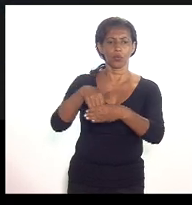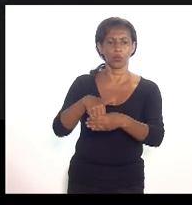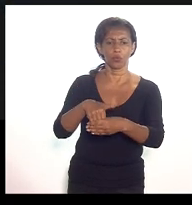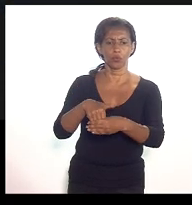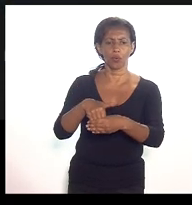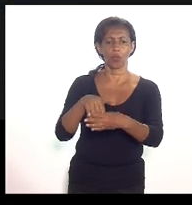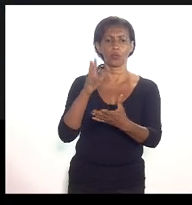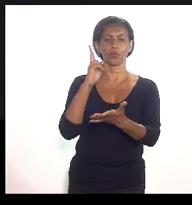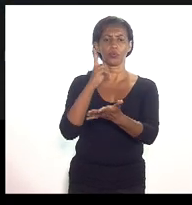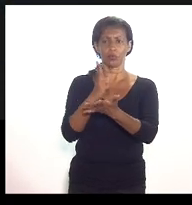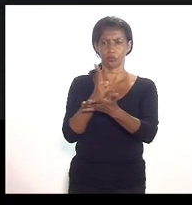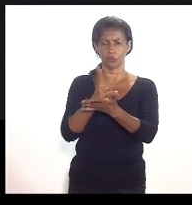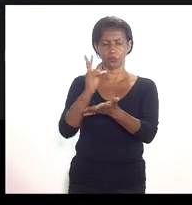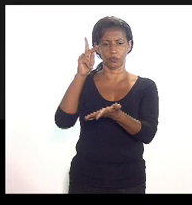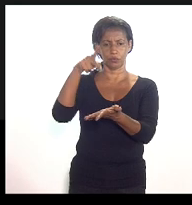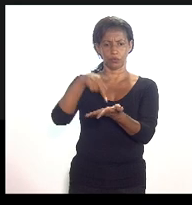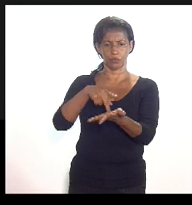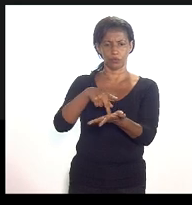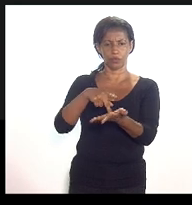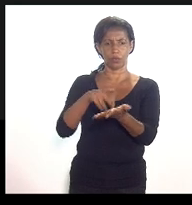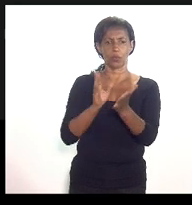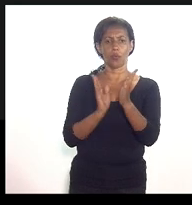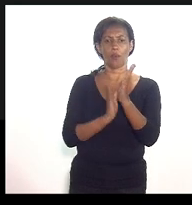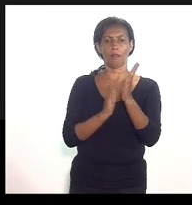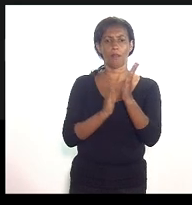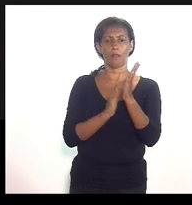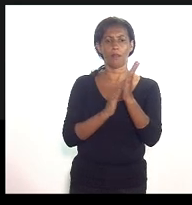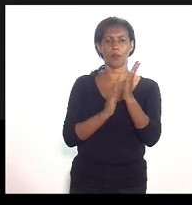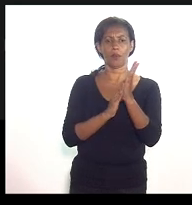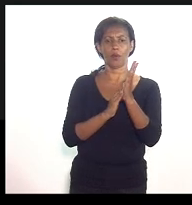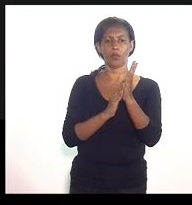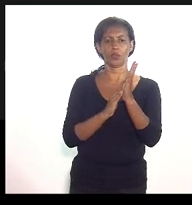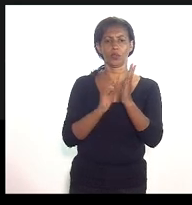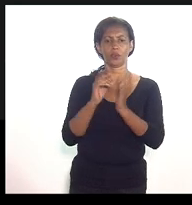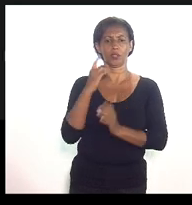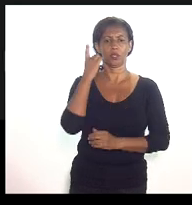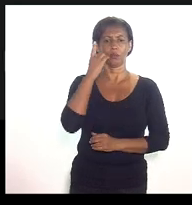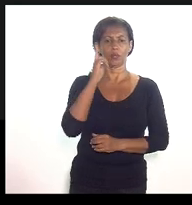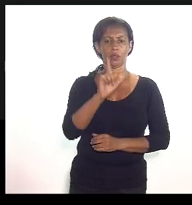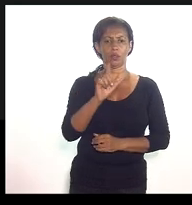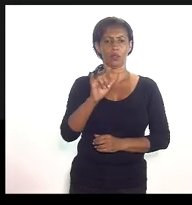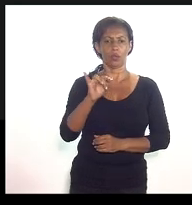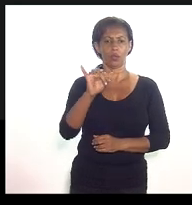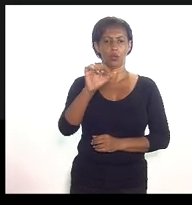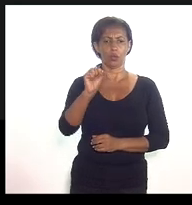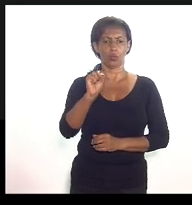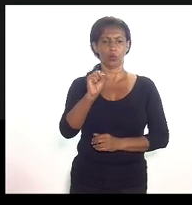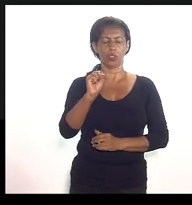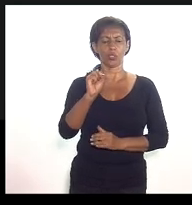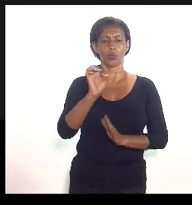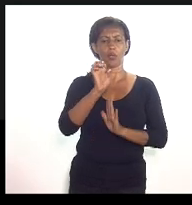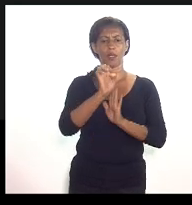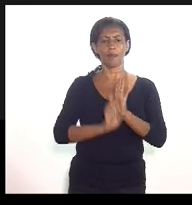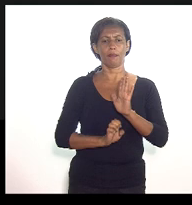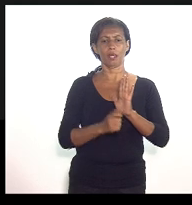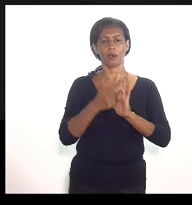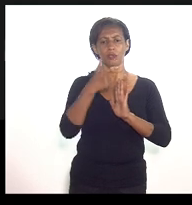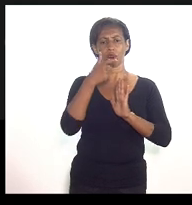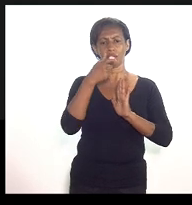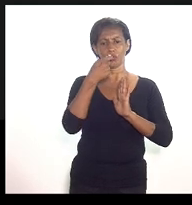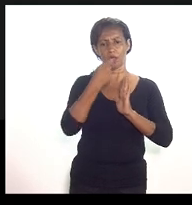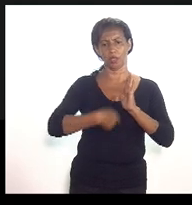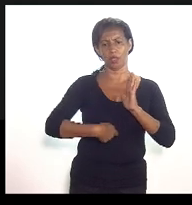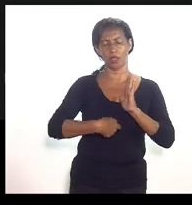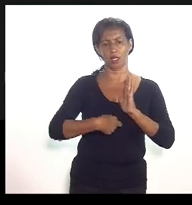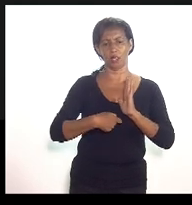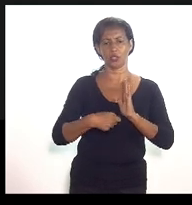mantém o voto original com a proposta do deputado Luiz Paulo, com aquela uma subemenda de texto. Eu quero agradecer ao